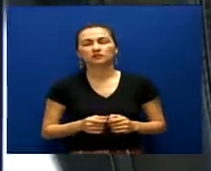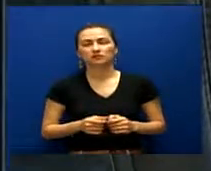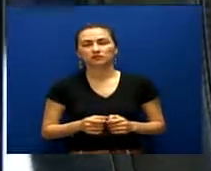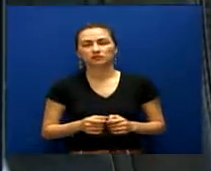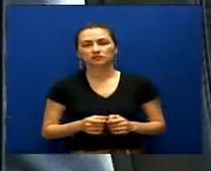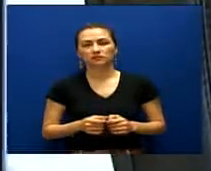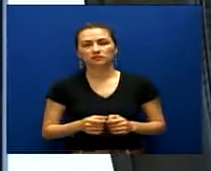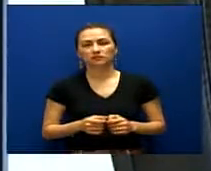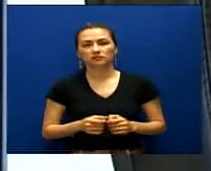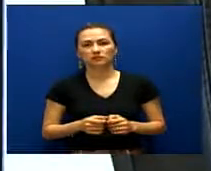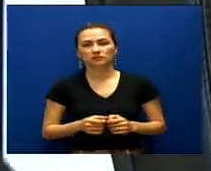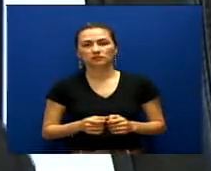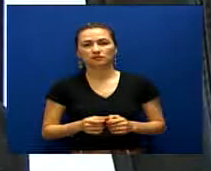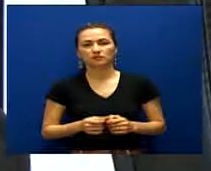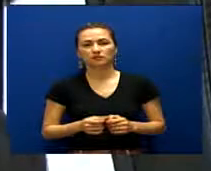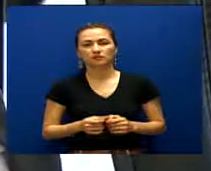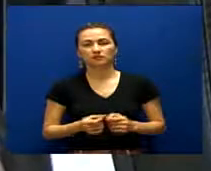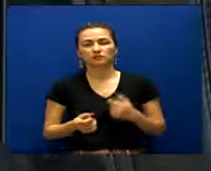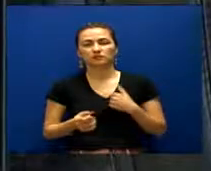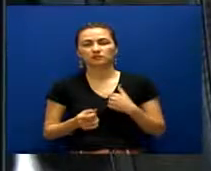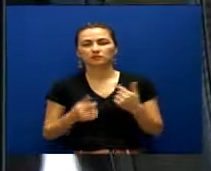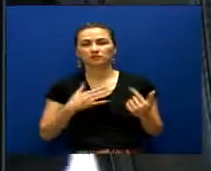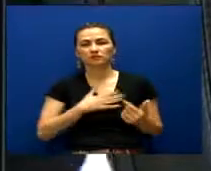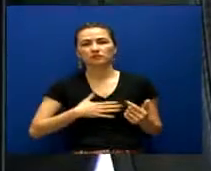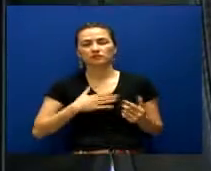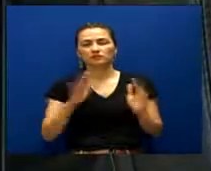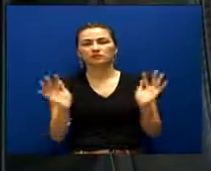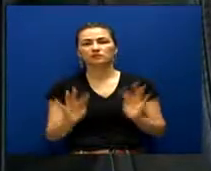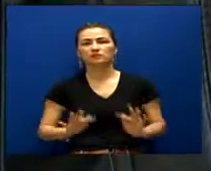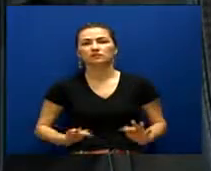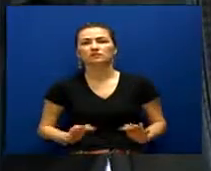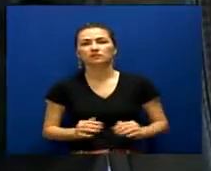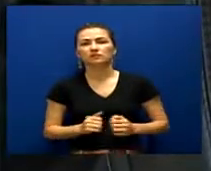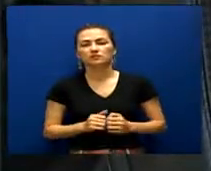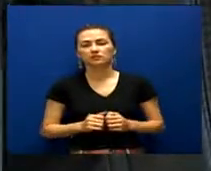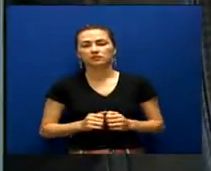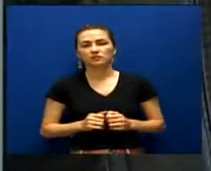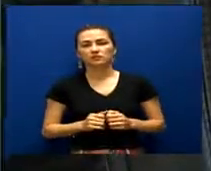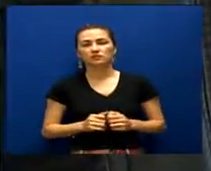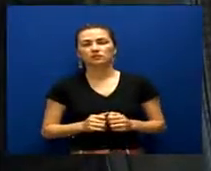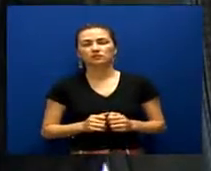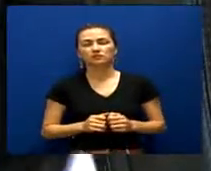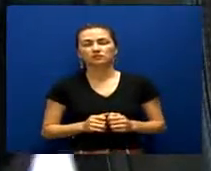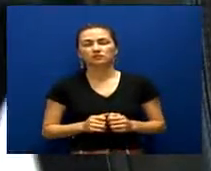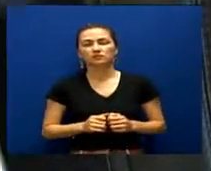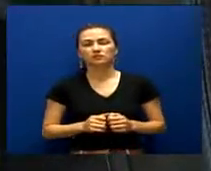nós ficamos, eu particularmente fico muito feliz em saber que